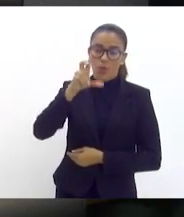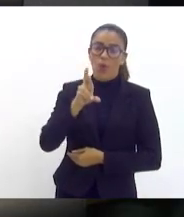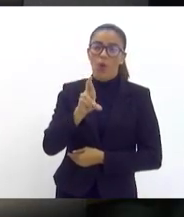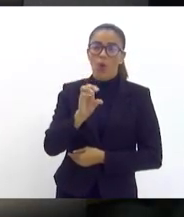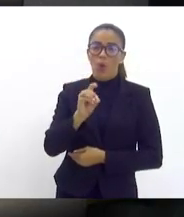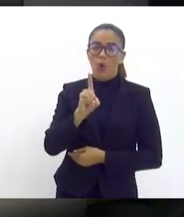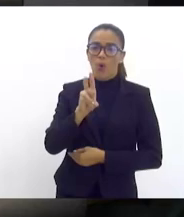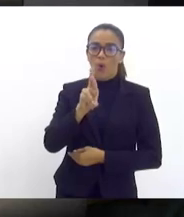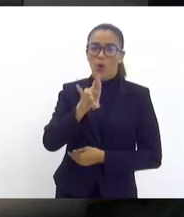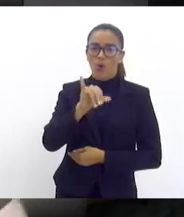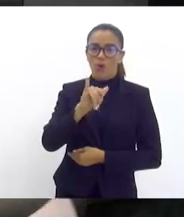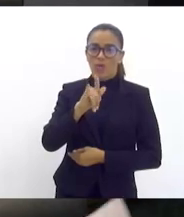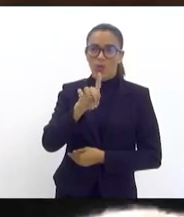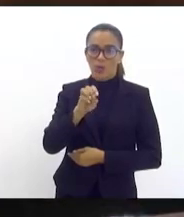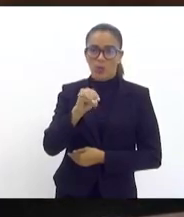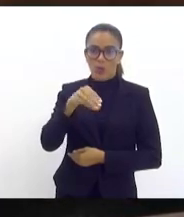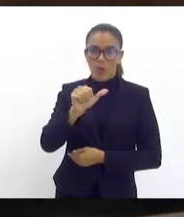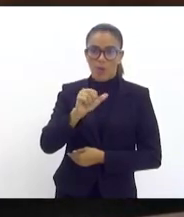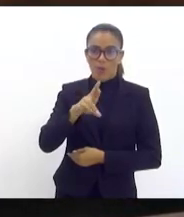porque é redação final.